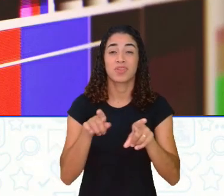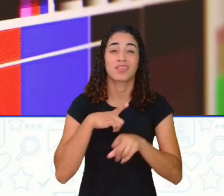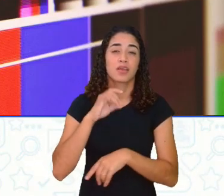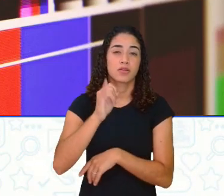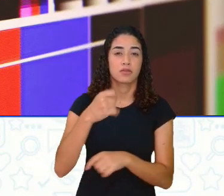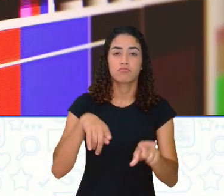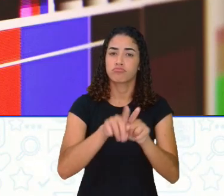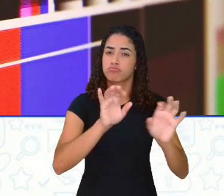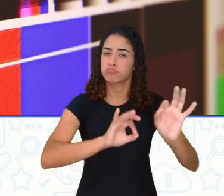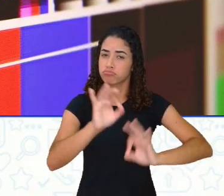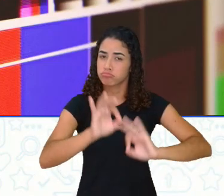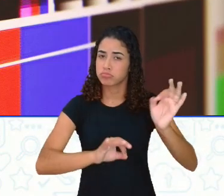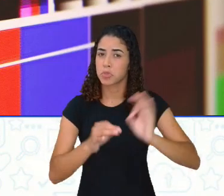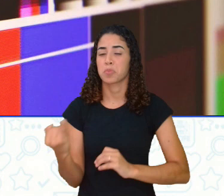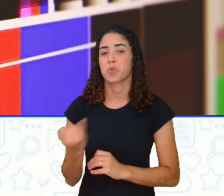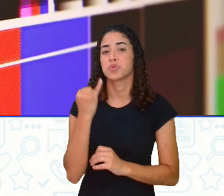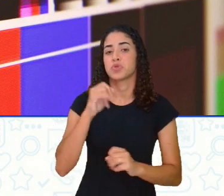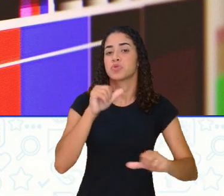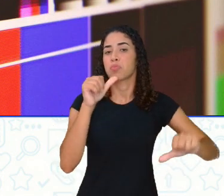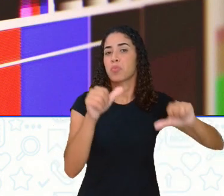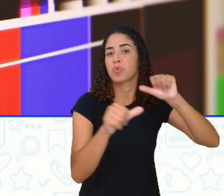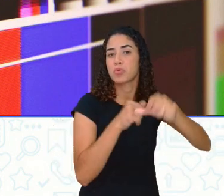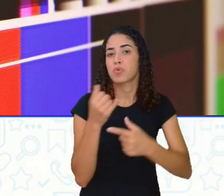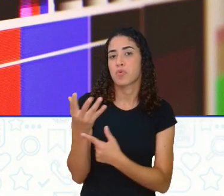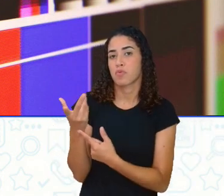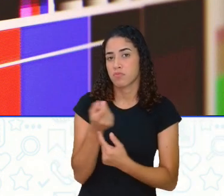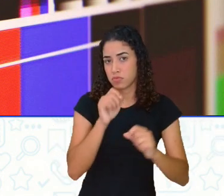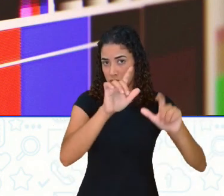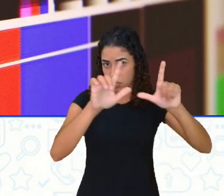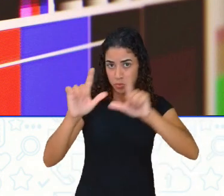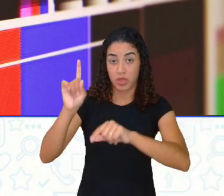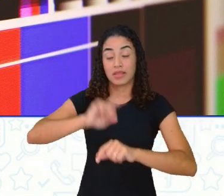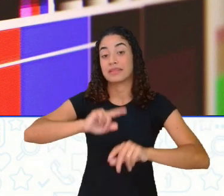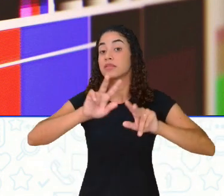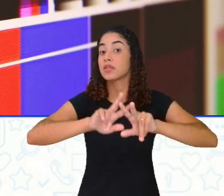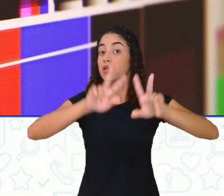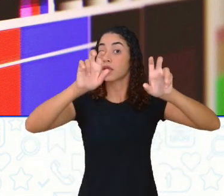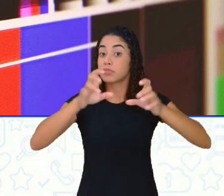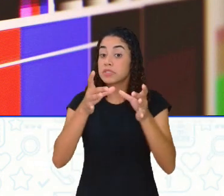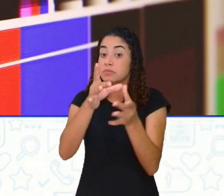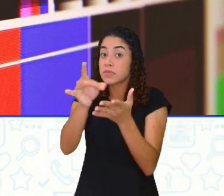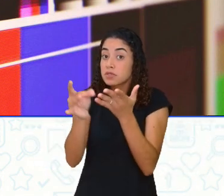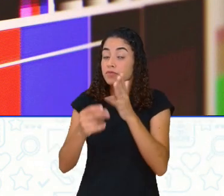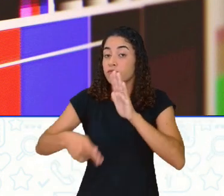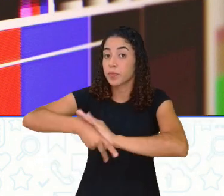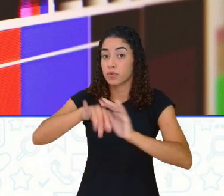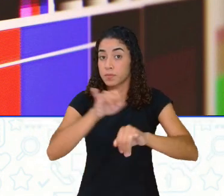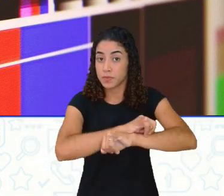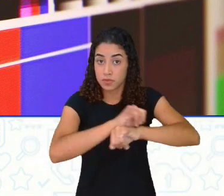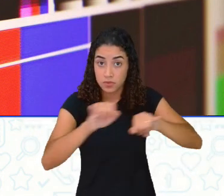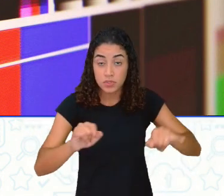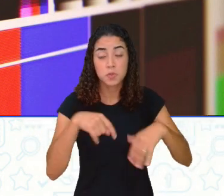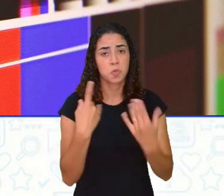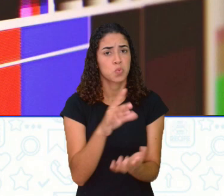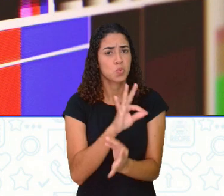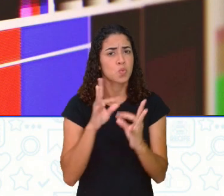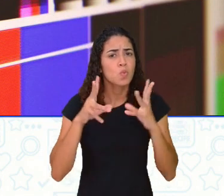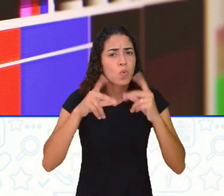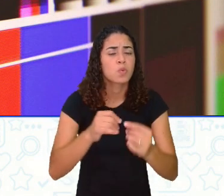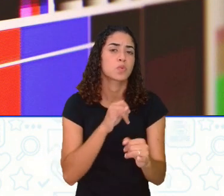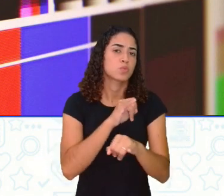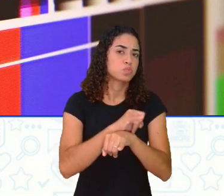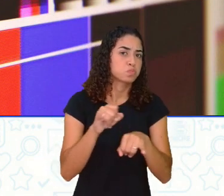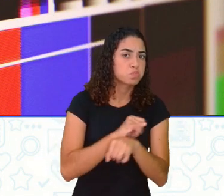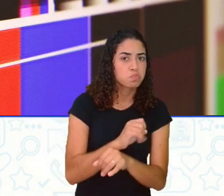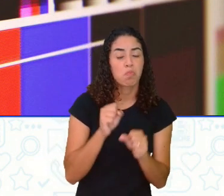e a organização da importância da restauração das obras. Isso aí já é o tema específico da notícia. Então, toda notícia, seja